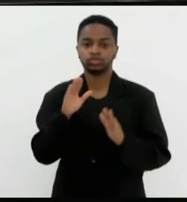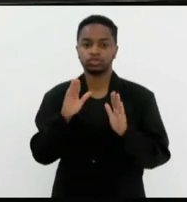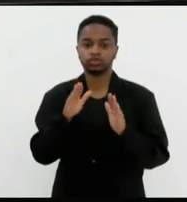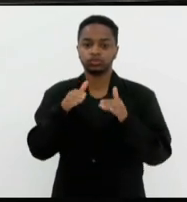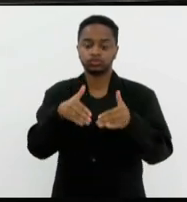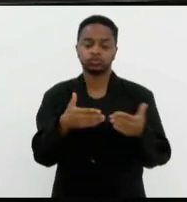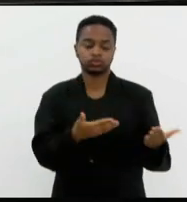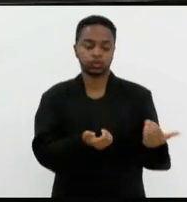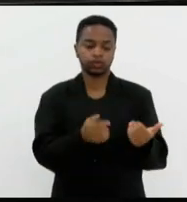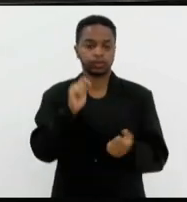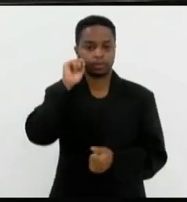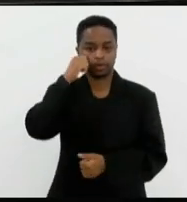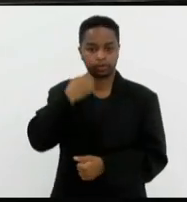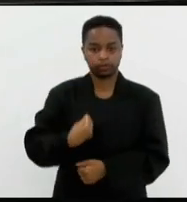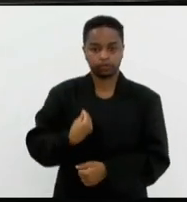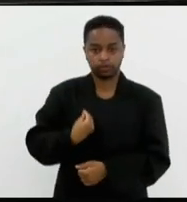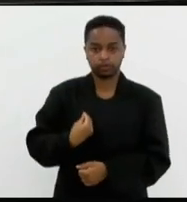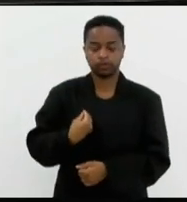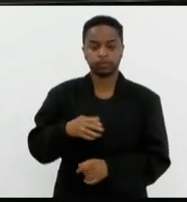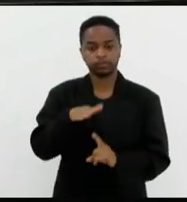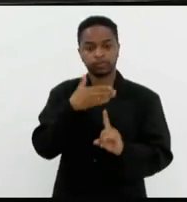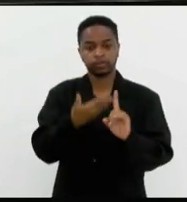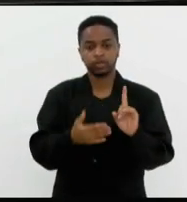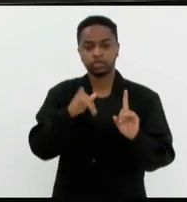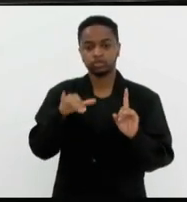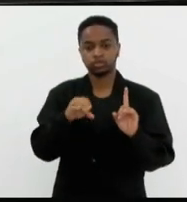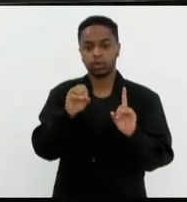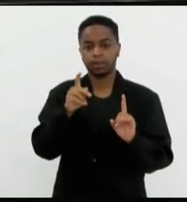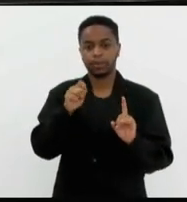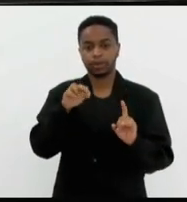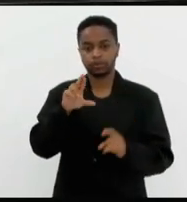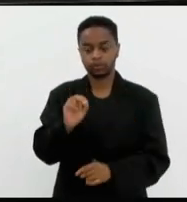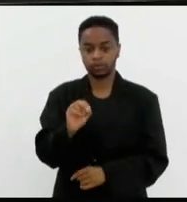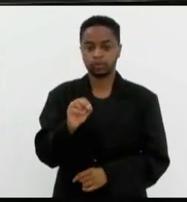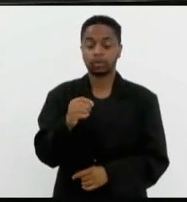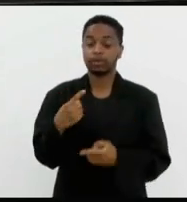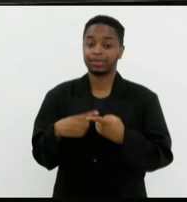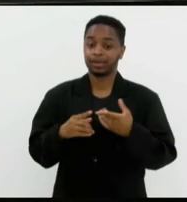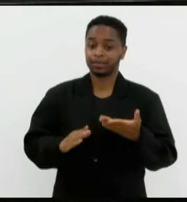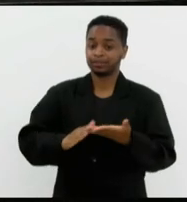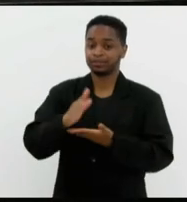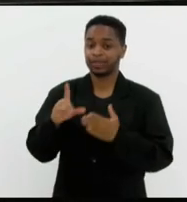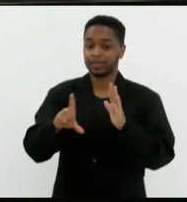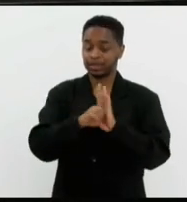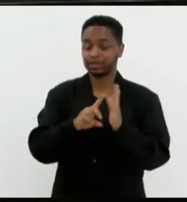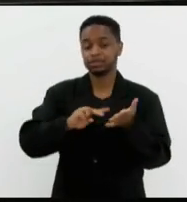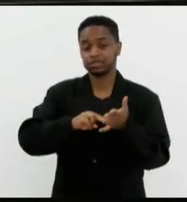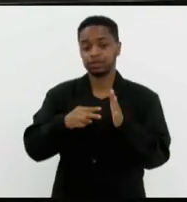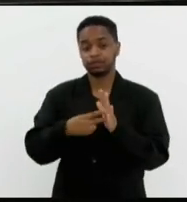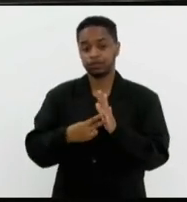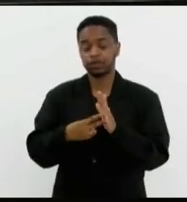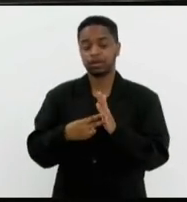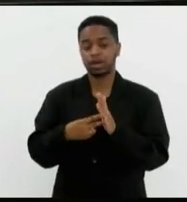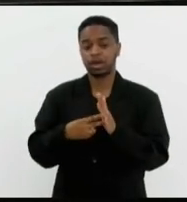Pinto. A aprovação desse projeto é um passo importante na justiça por João